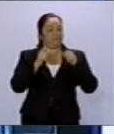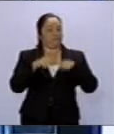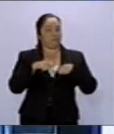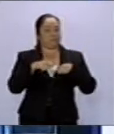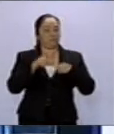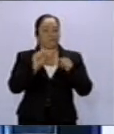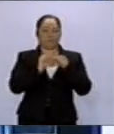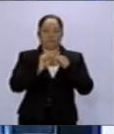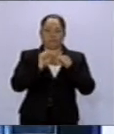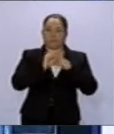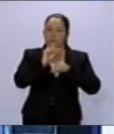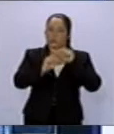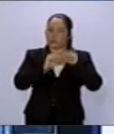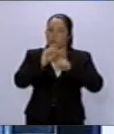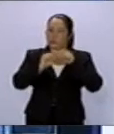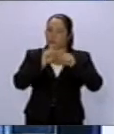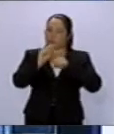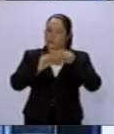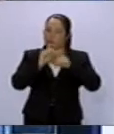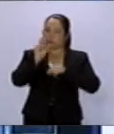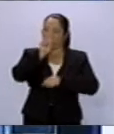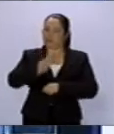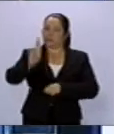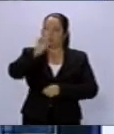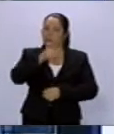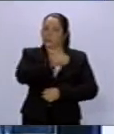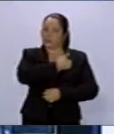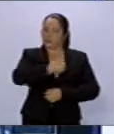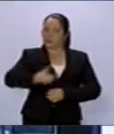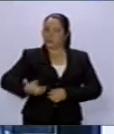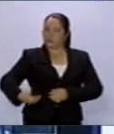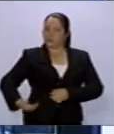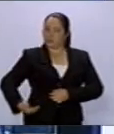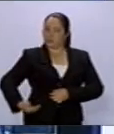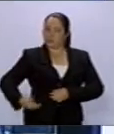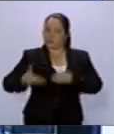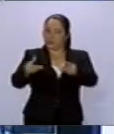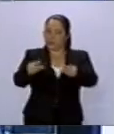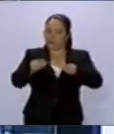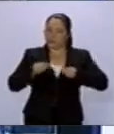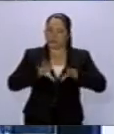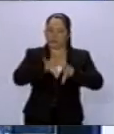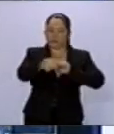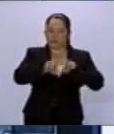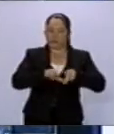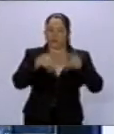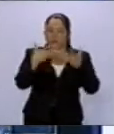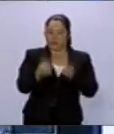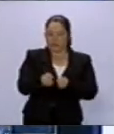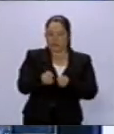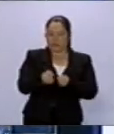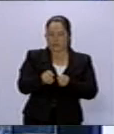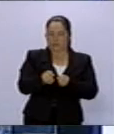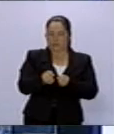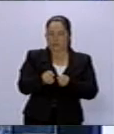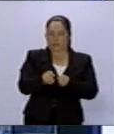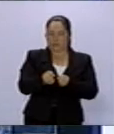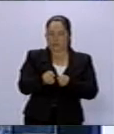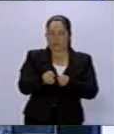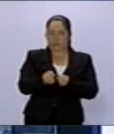através de universidades públicas que isso seja realizado esse processo de revalidação ele é para